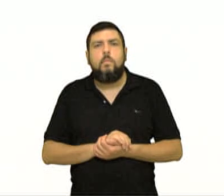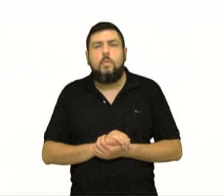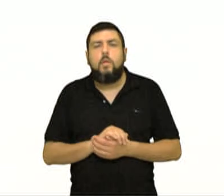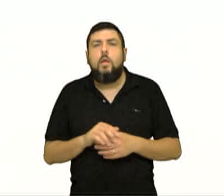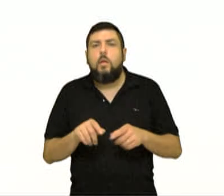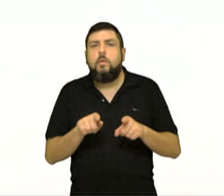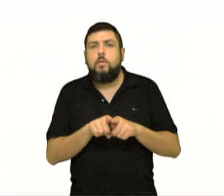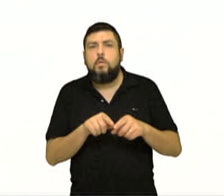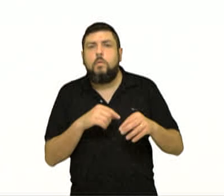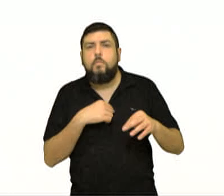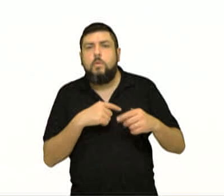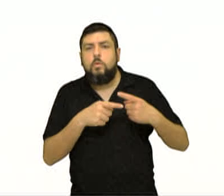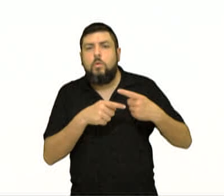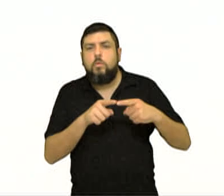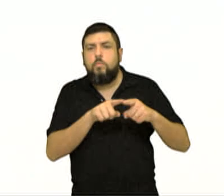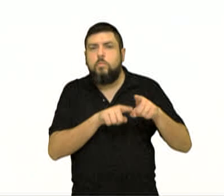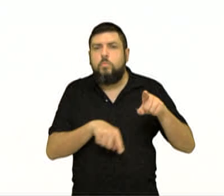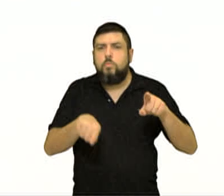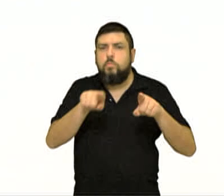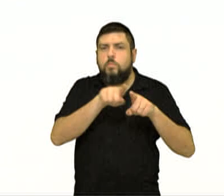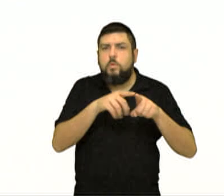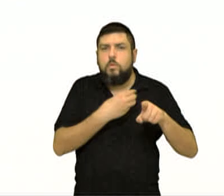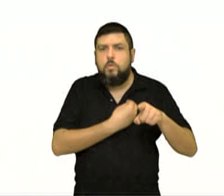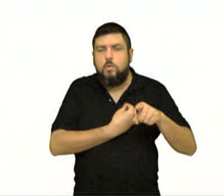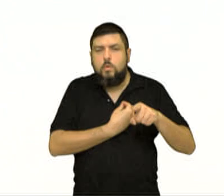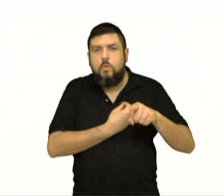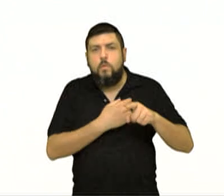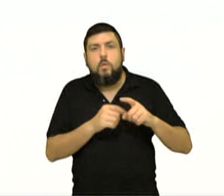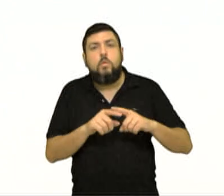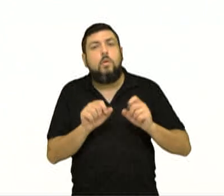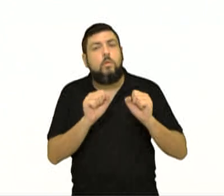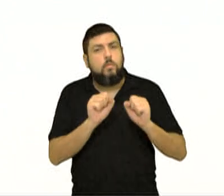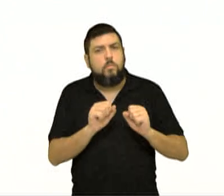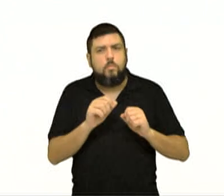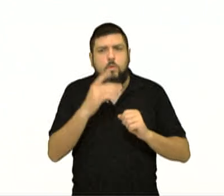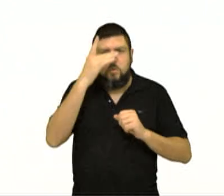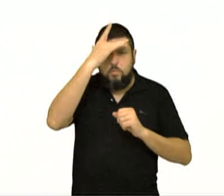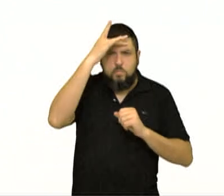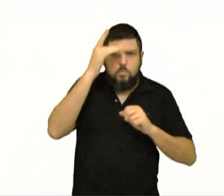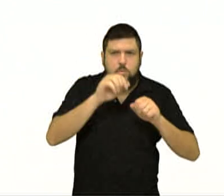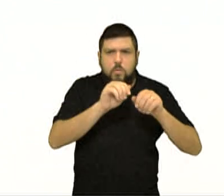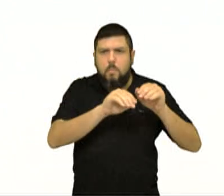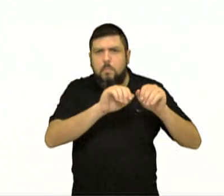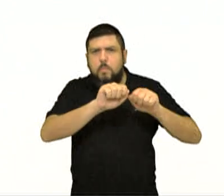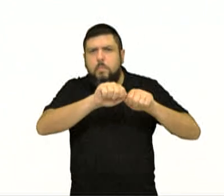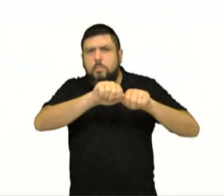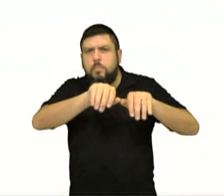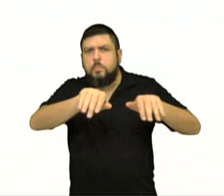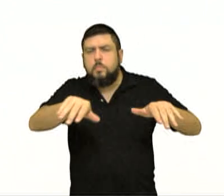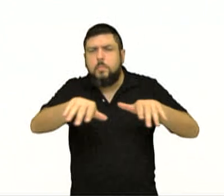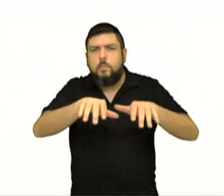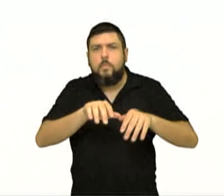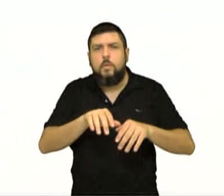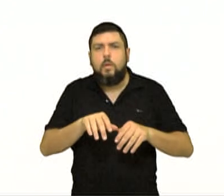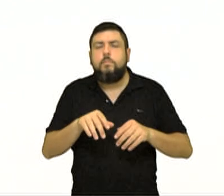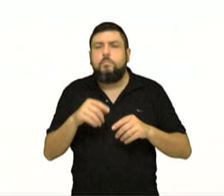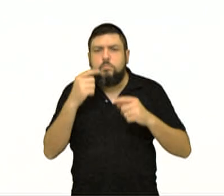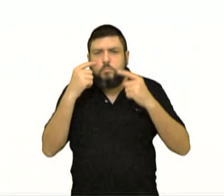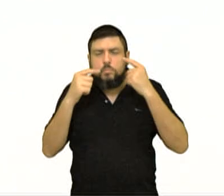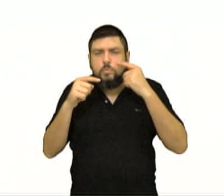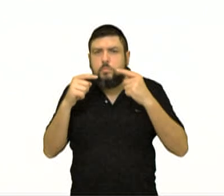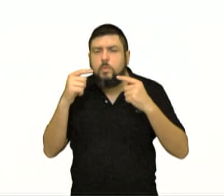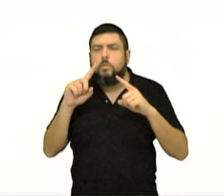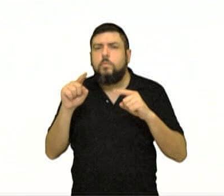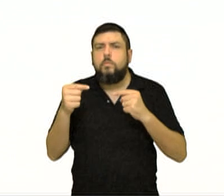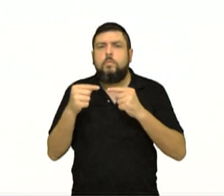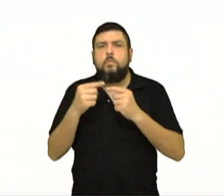completar o seu ciclo de vida, podendo infectar outros seres humanos. Tá? Então é bem interessante isso aqui, a descoberta disso, para nós relacionarmos com esse tema